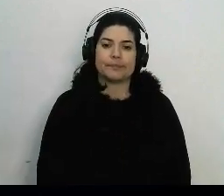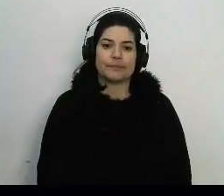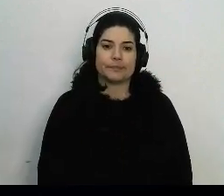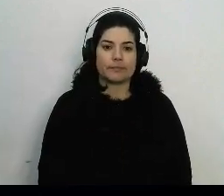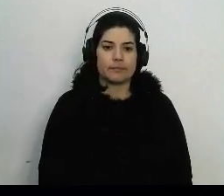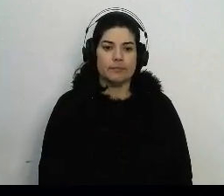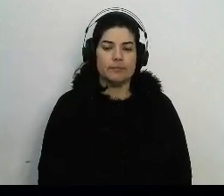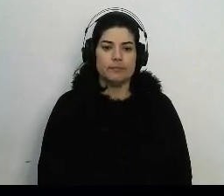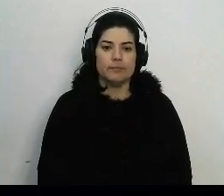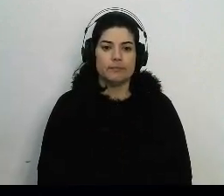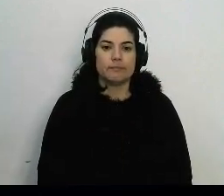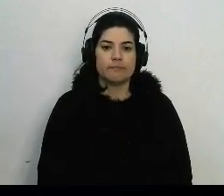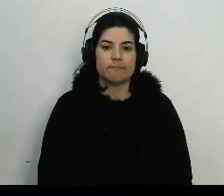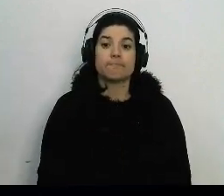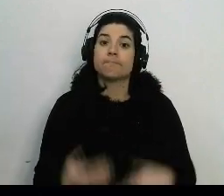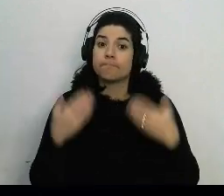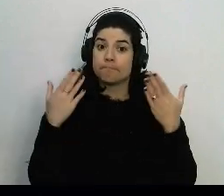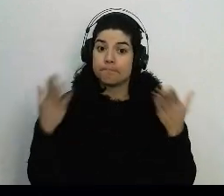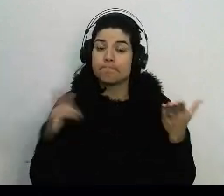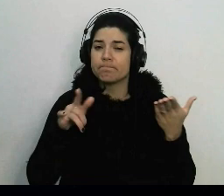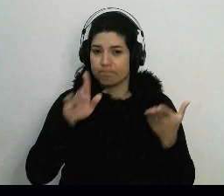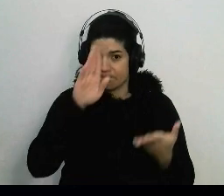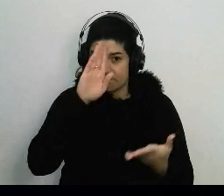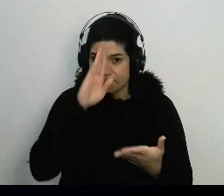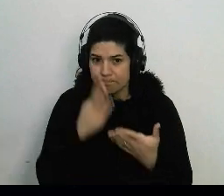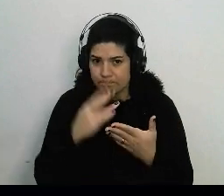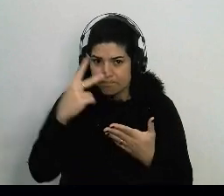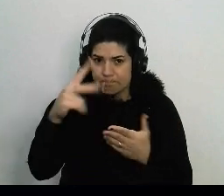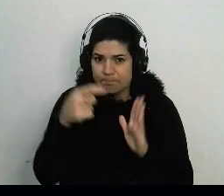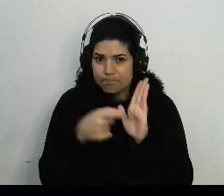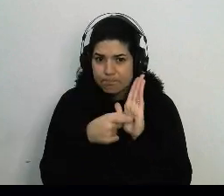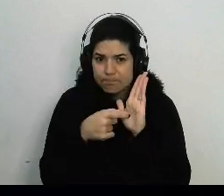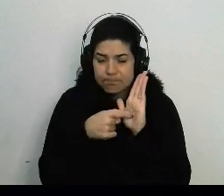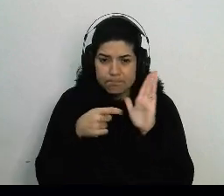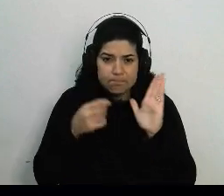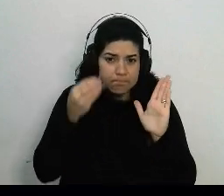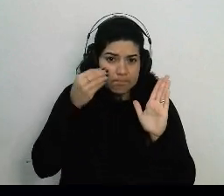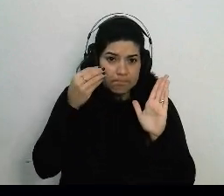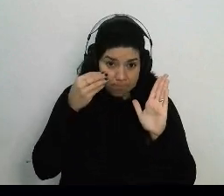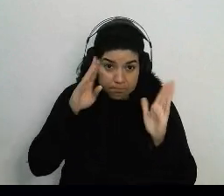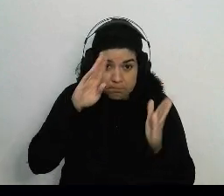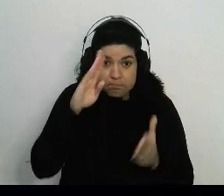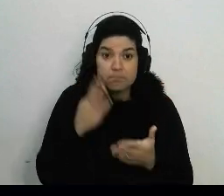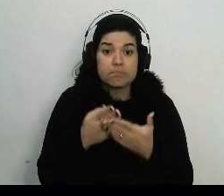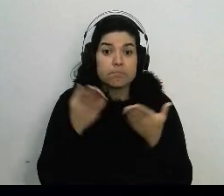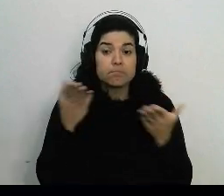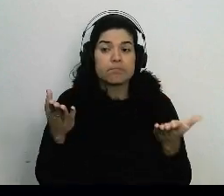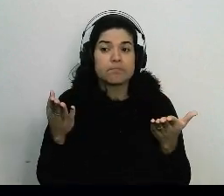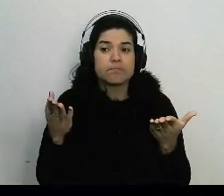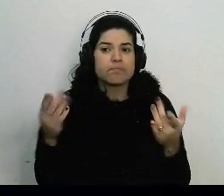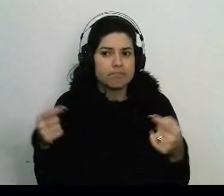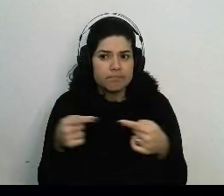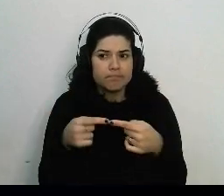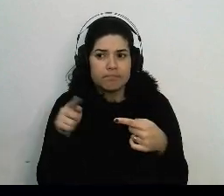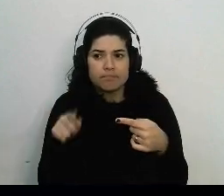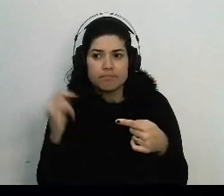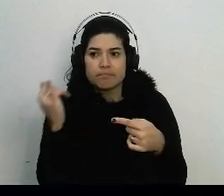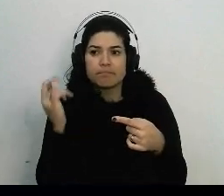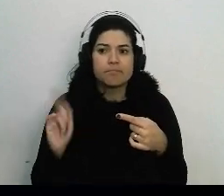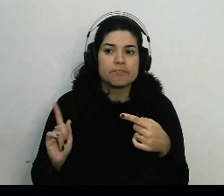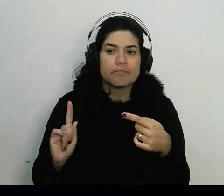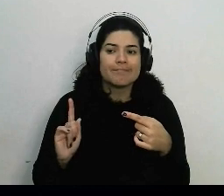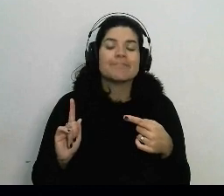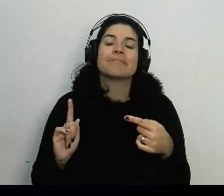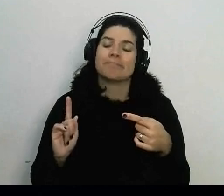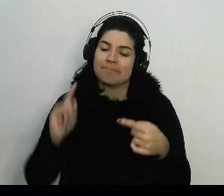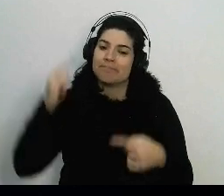Por fim, você confia no seu software, nos seus testes? Com relação a essa questão de os testes são importantes ou não? Vamos lembrar de novo. Se você